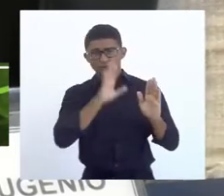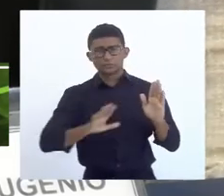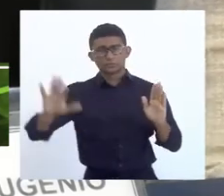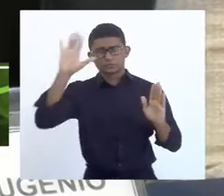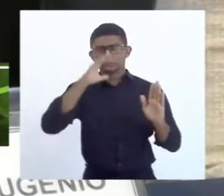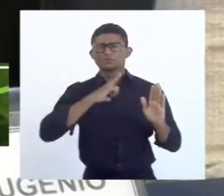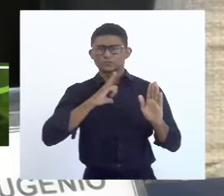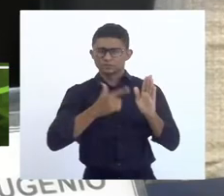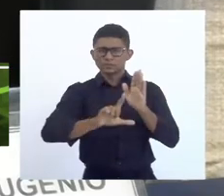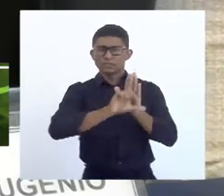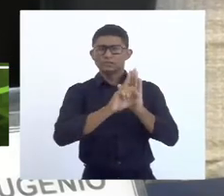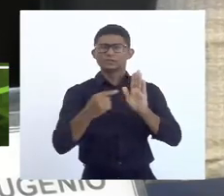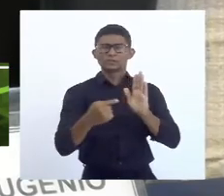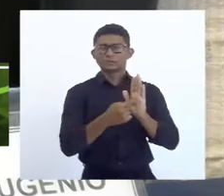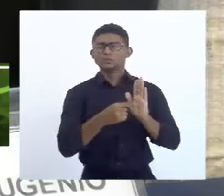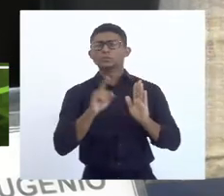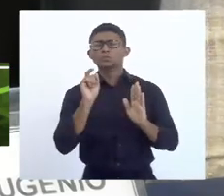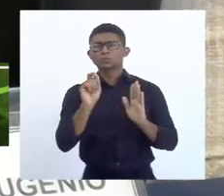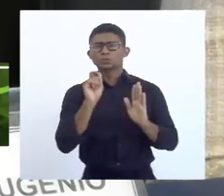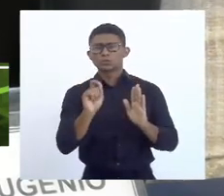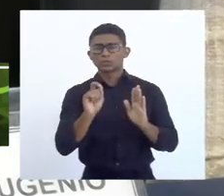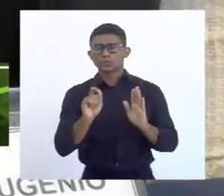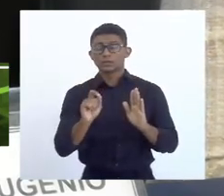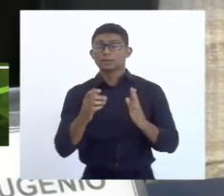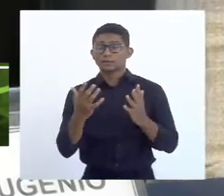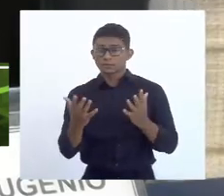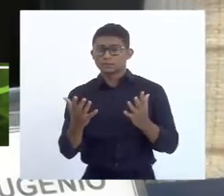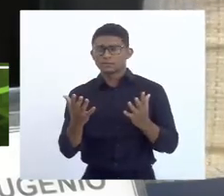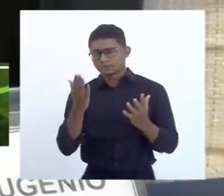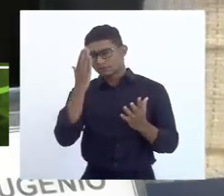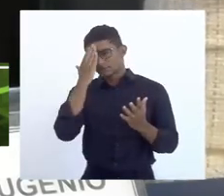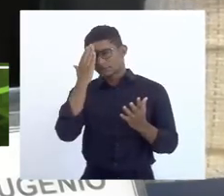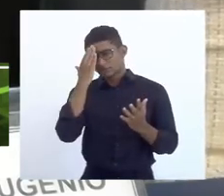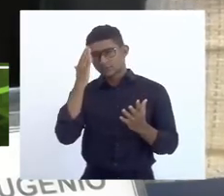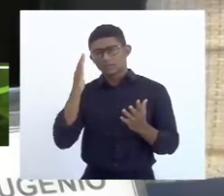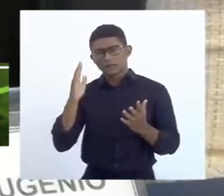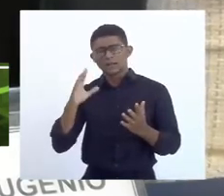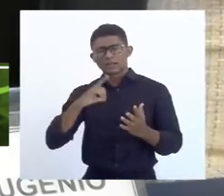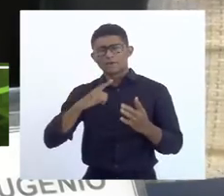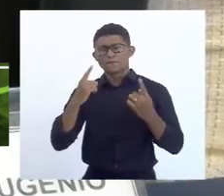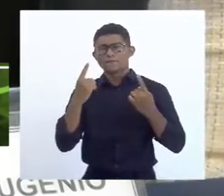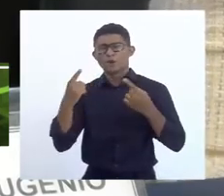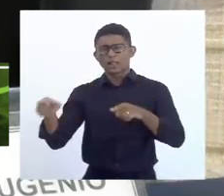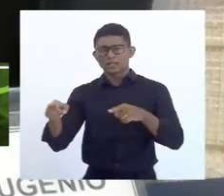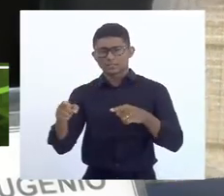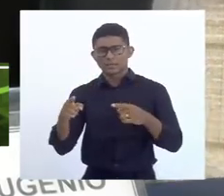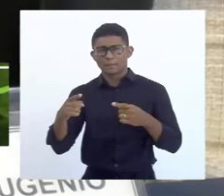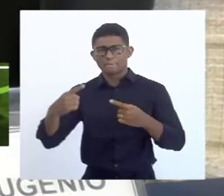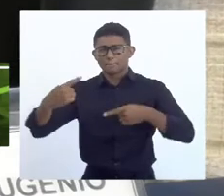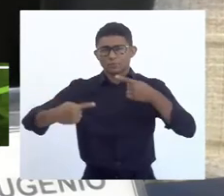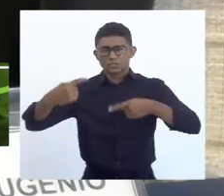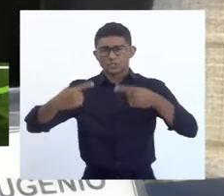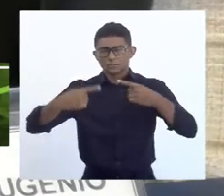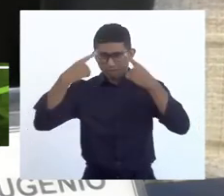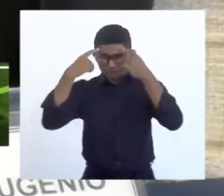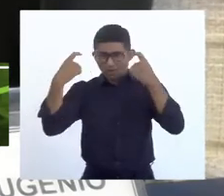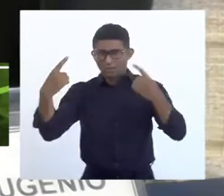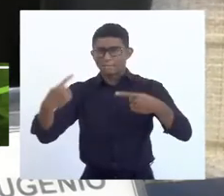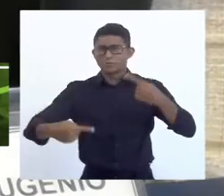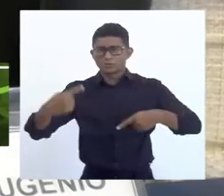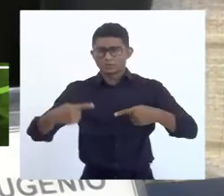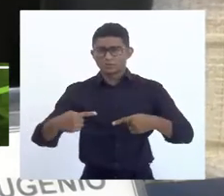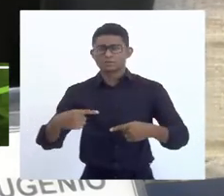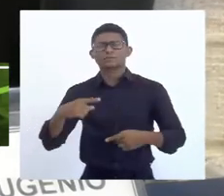O Brasil é consignatário, né, da Convenção de Belém do Pará, e que dela decorreu uma declaração sobre assédio e